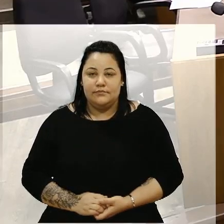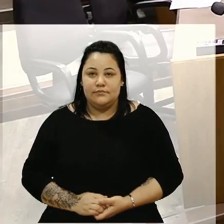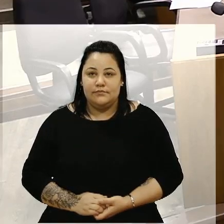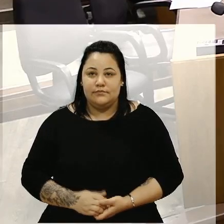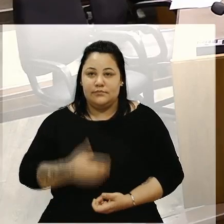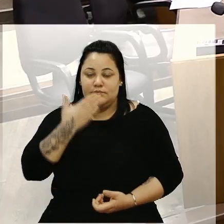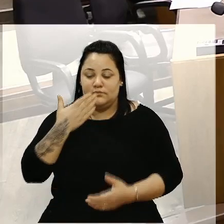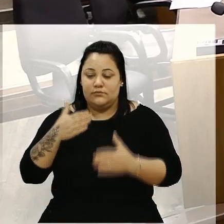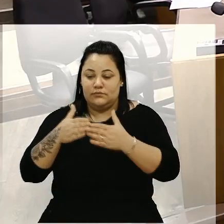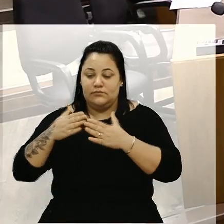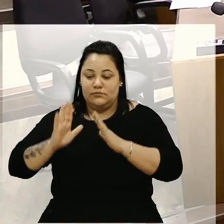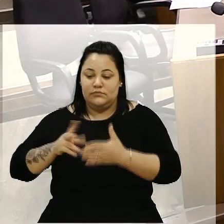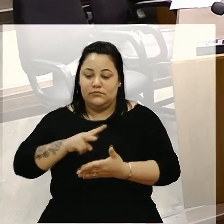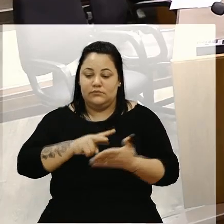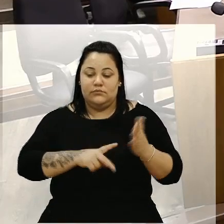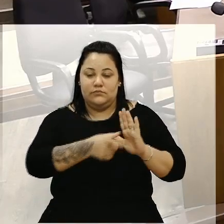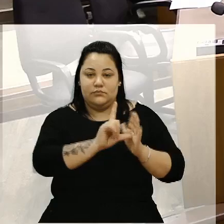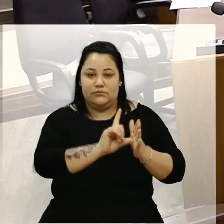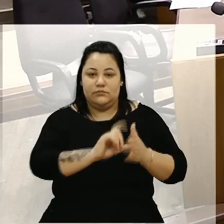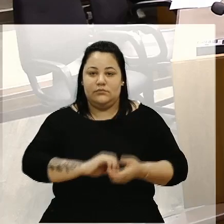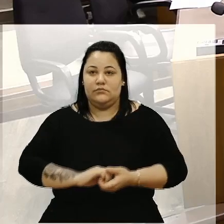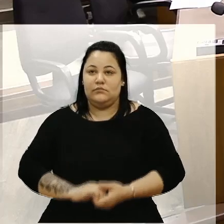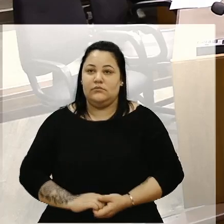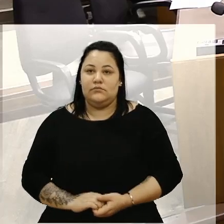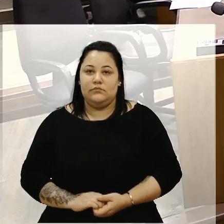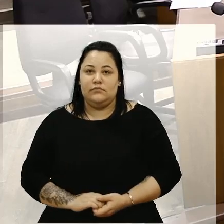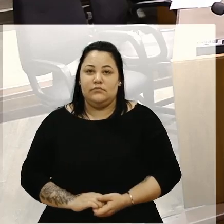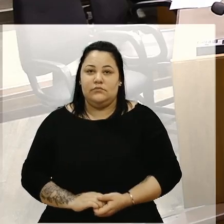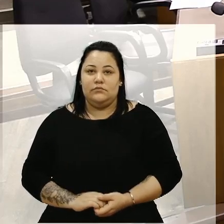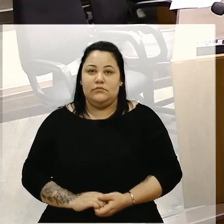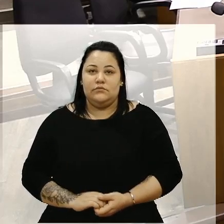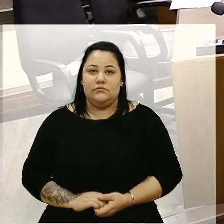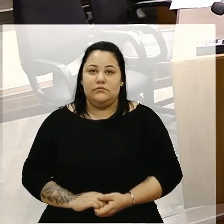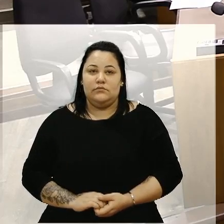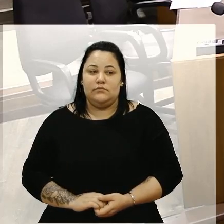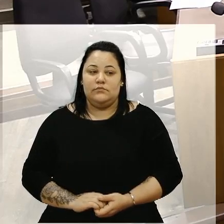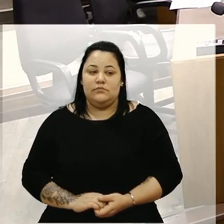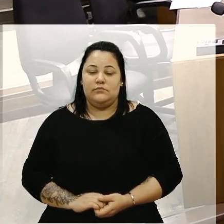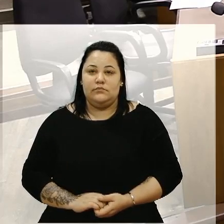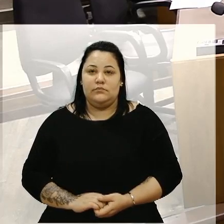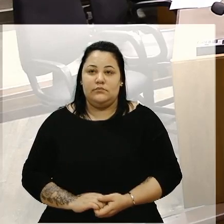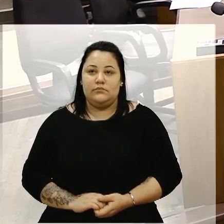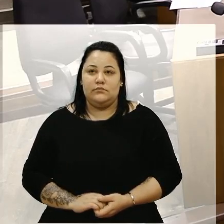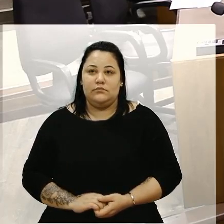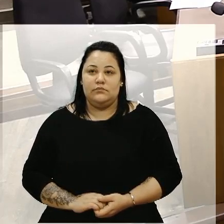Peço dispensa da leitura por ter sido realizada na primeira discussão.